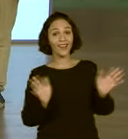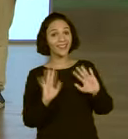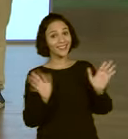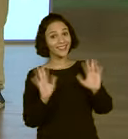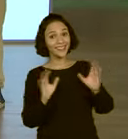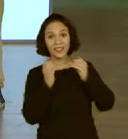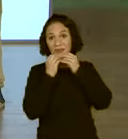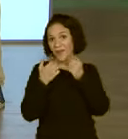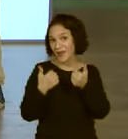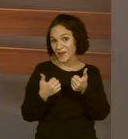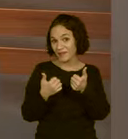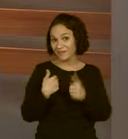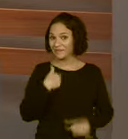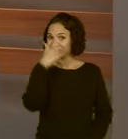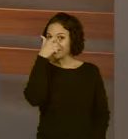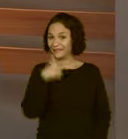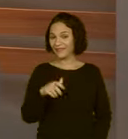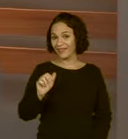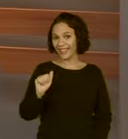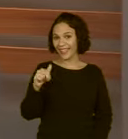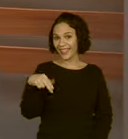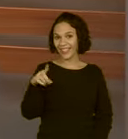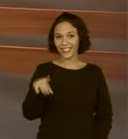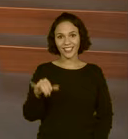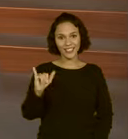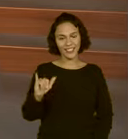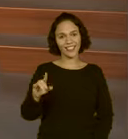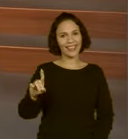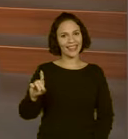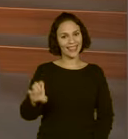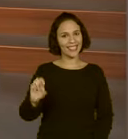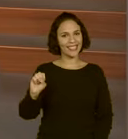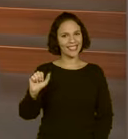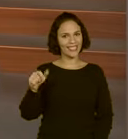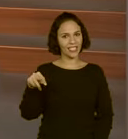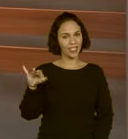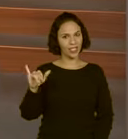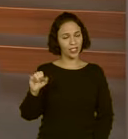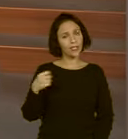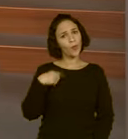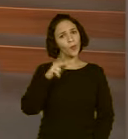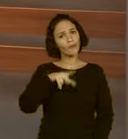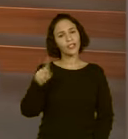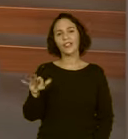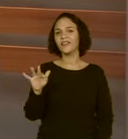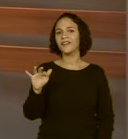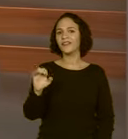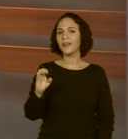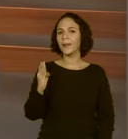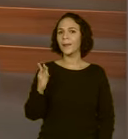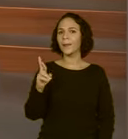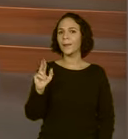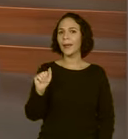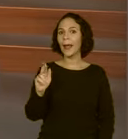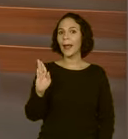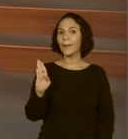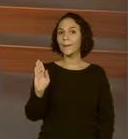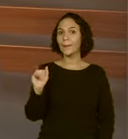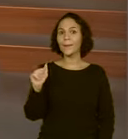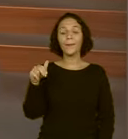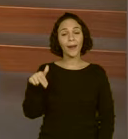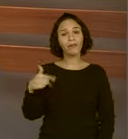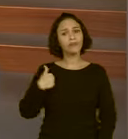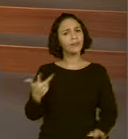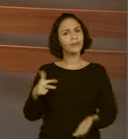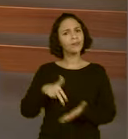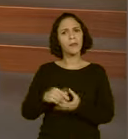Olá, tudo bem? Eu sou Andy De Santis, professora da Febraban, e estou aqui para dar